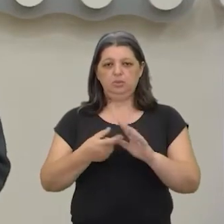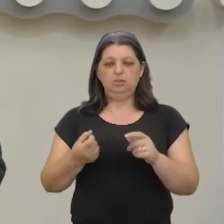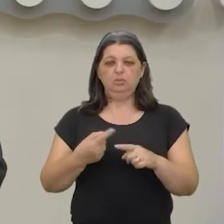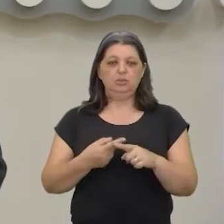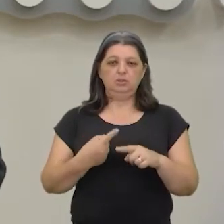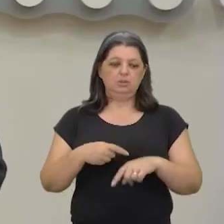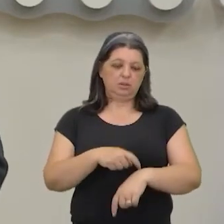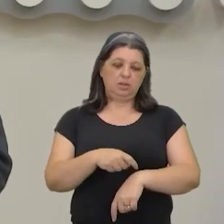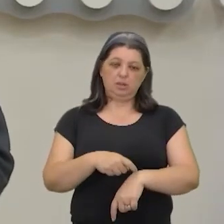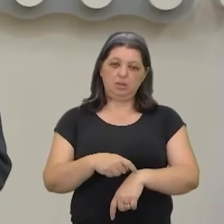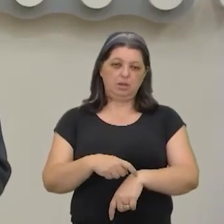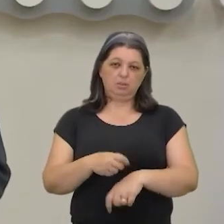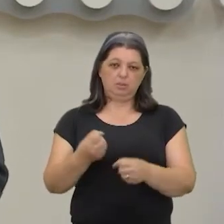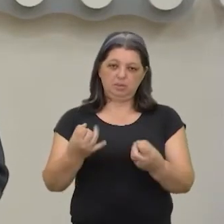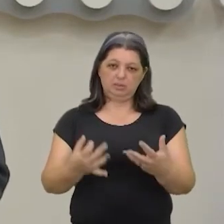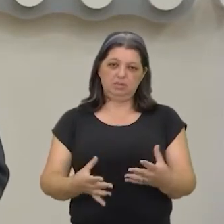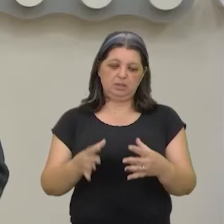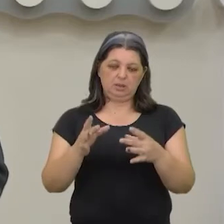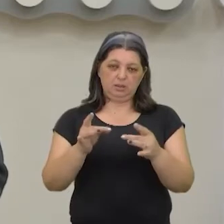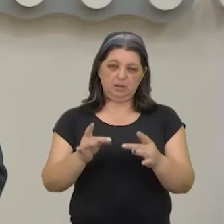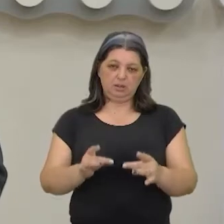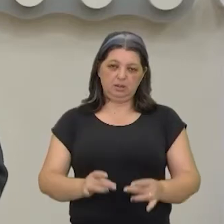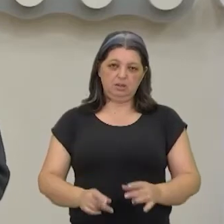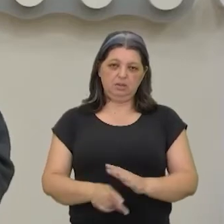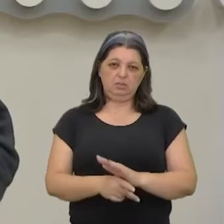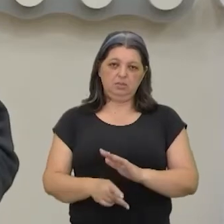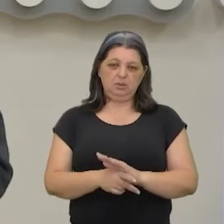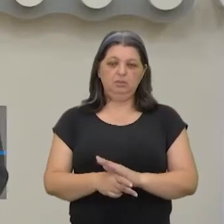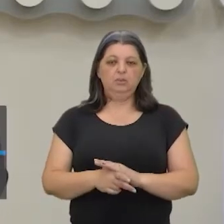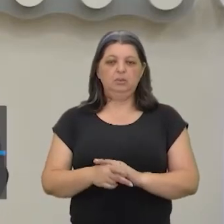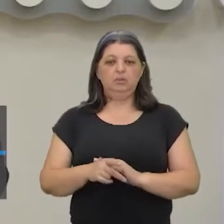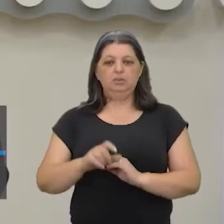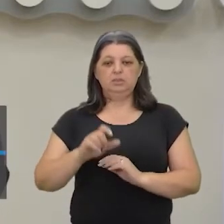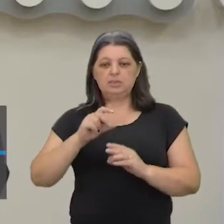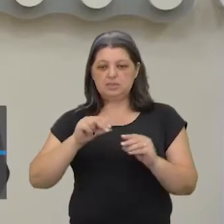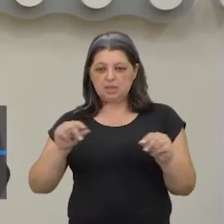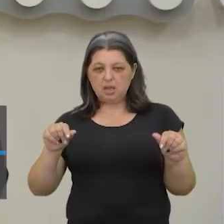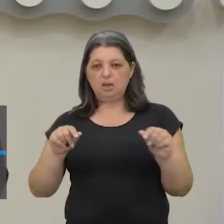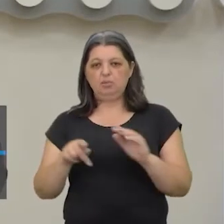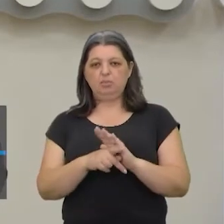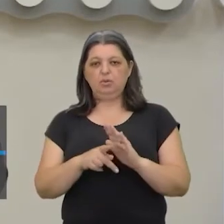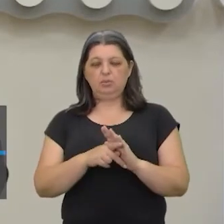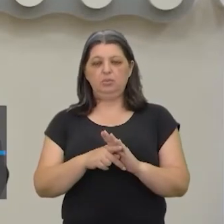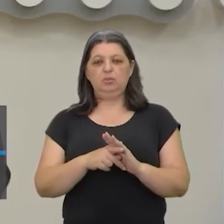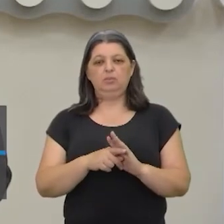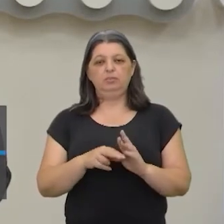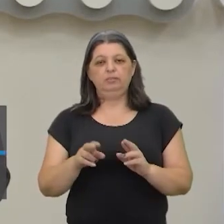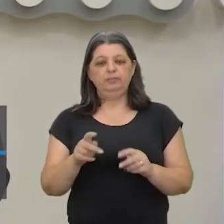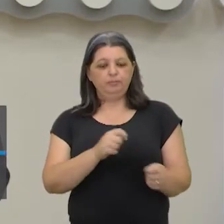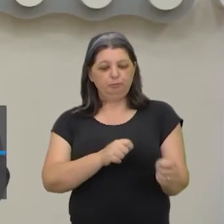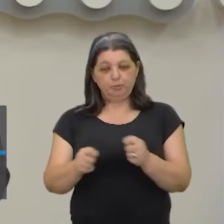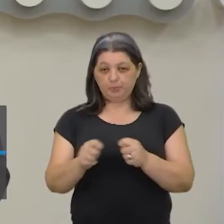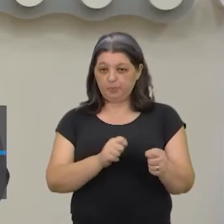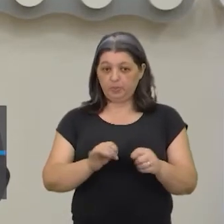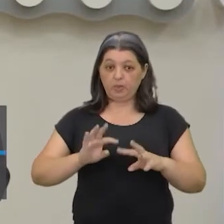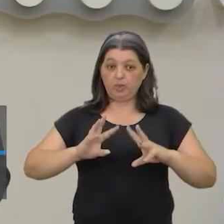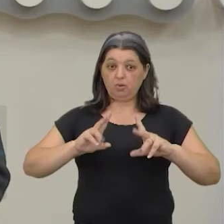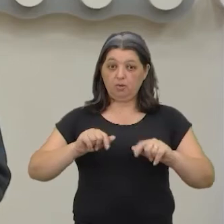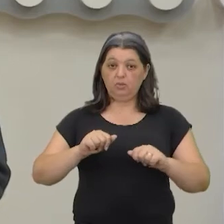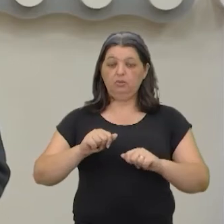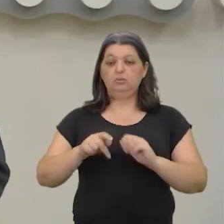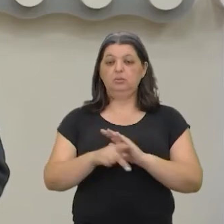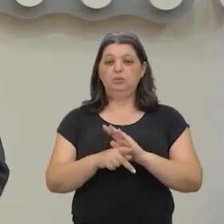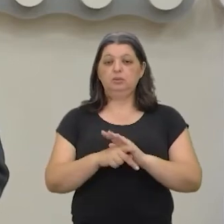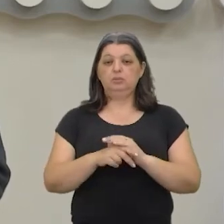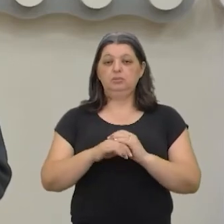tem tempo hábil para explicar a bomba de sódio e potássio, mas ela regula todos os íons que a gente tem no organismo. Então, até